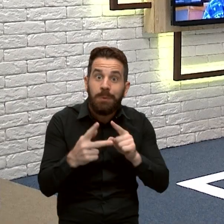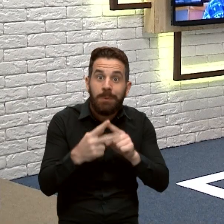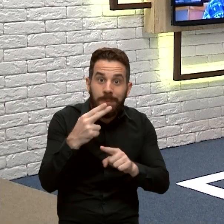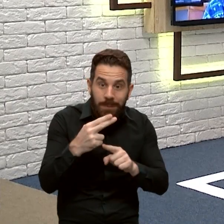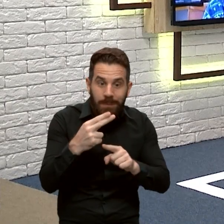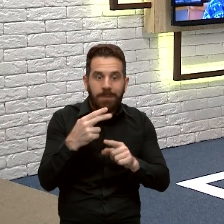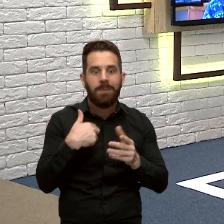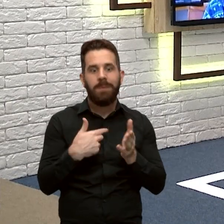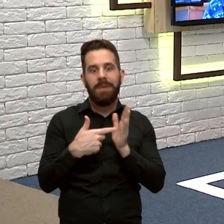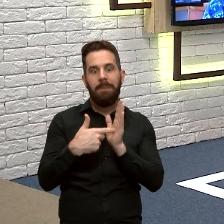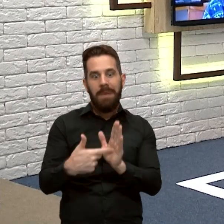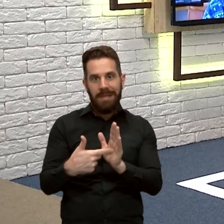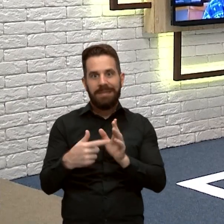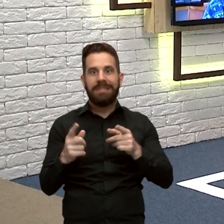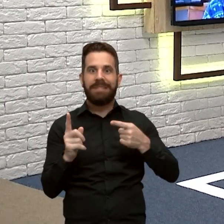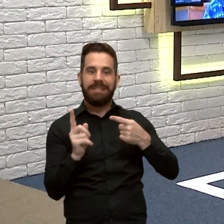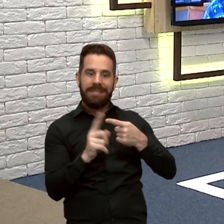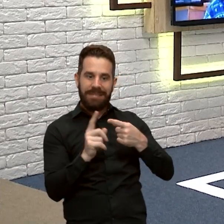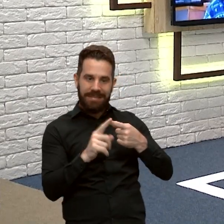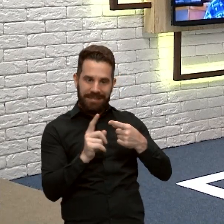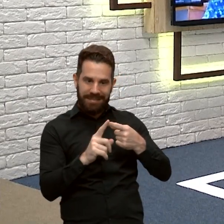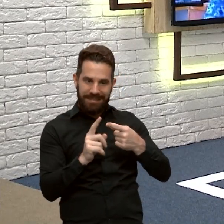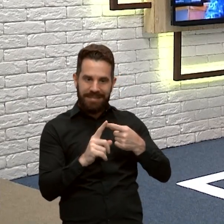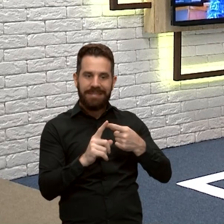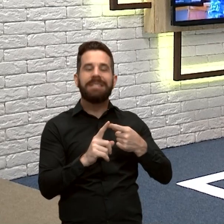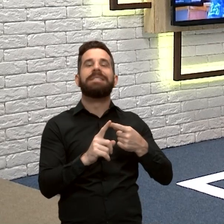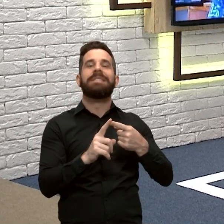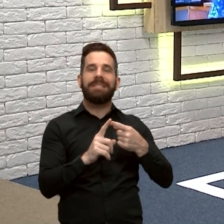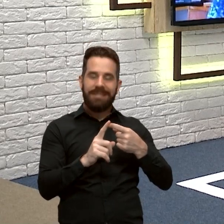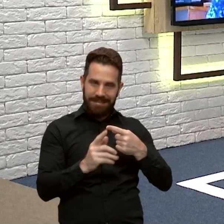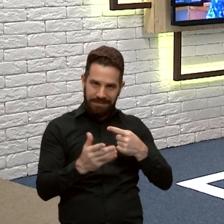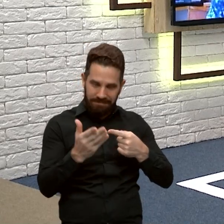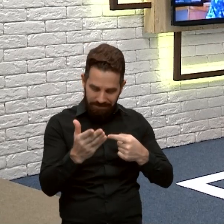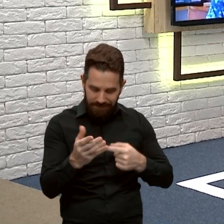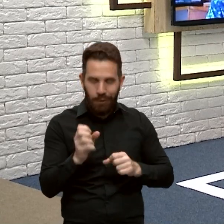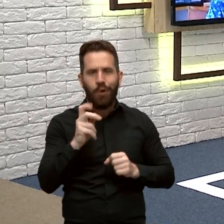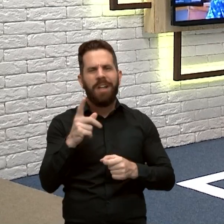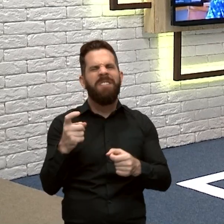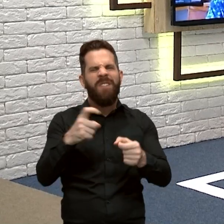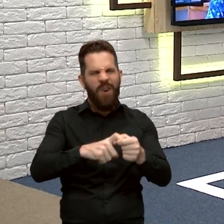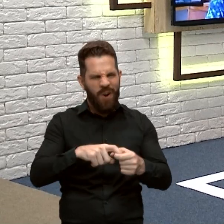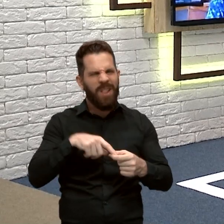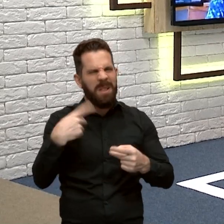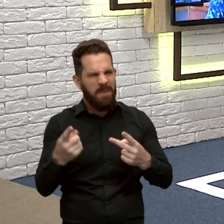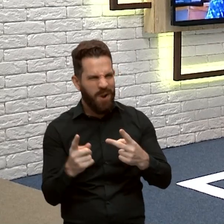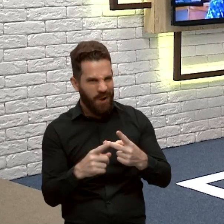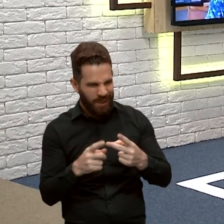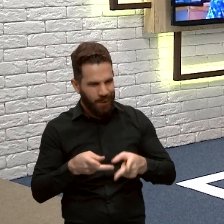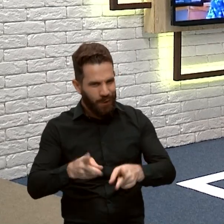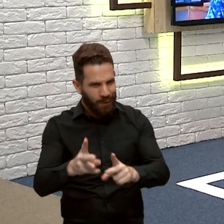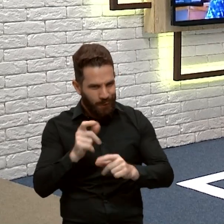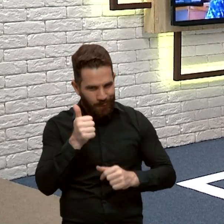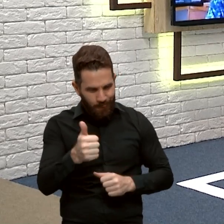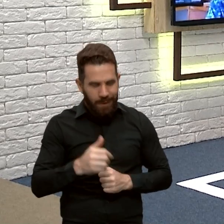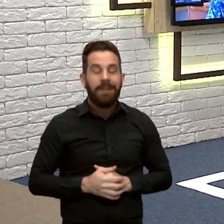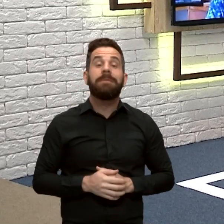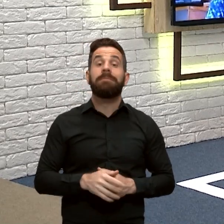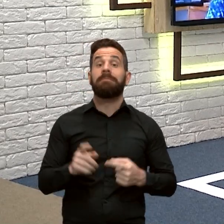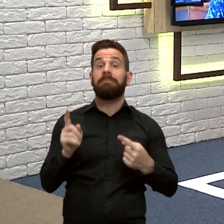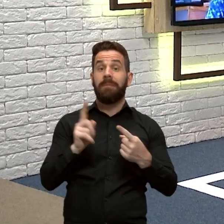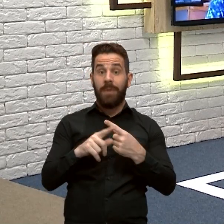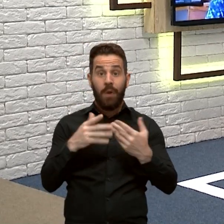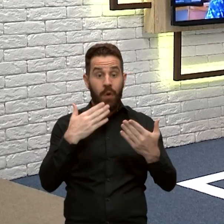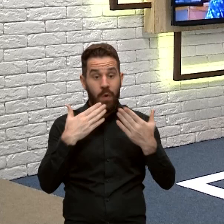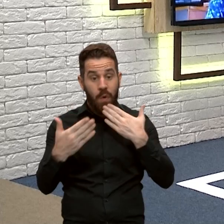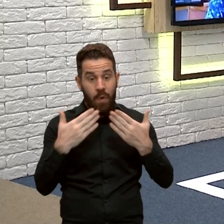o nosso outro entrevistado e falar um pouquinho com ele também. Daqui a ok, pouco fique à retorno, vontade. tá bom? A Ok, gente, fica à vontade. a gente vai conversar